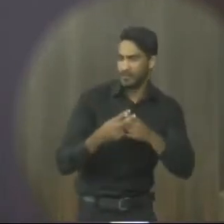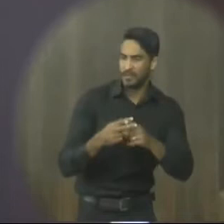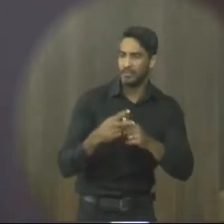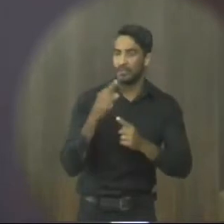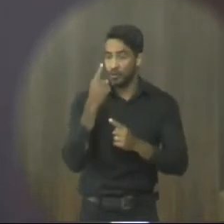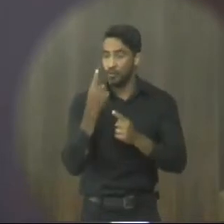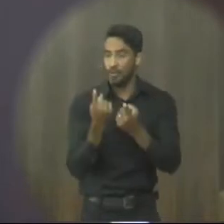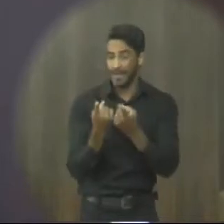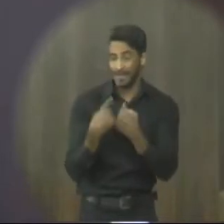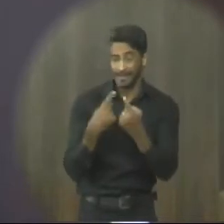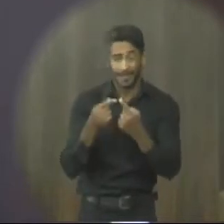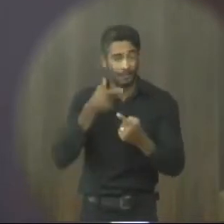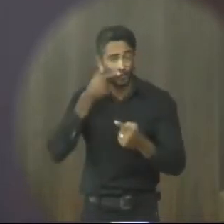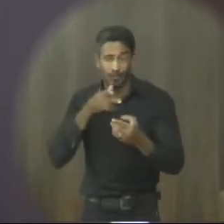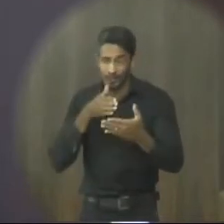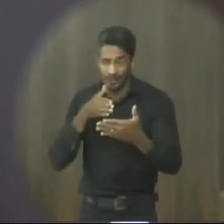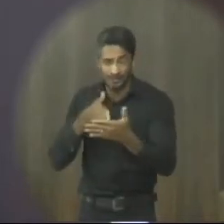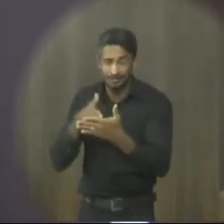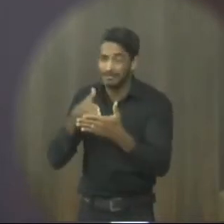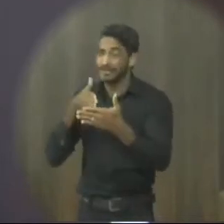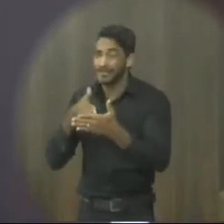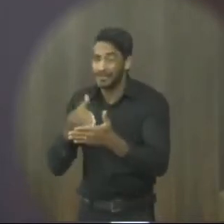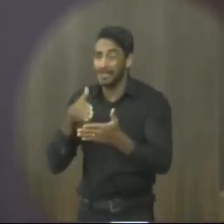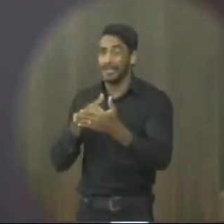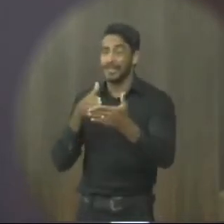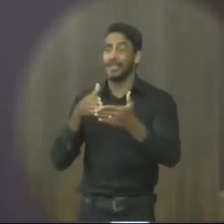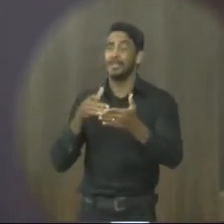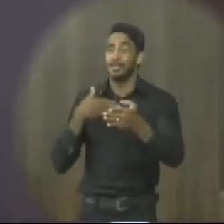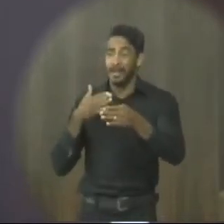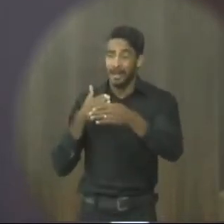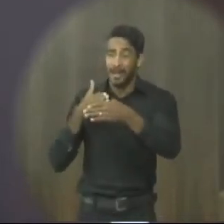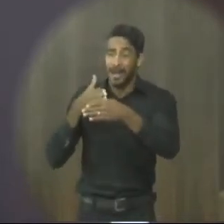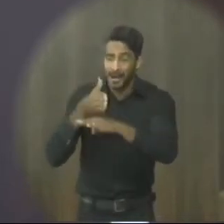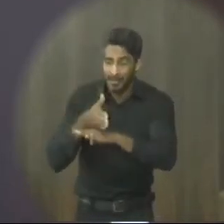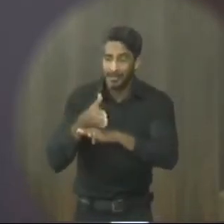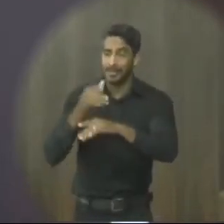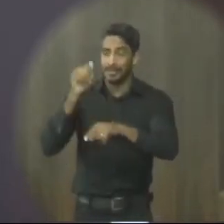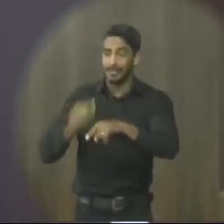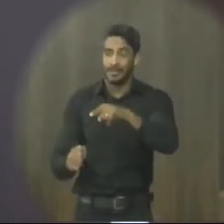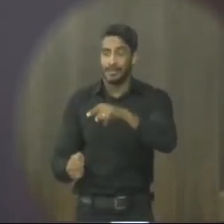estrada que estava intransitável, que é o acesso às